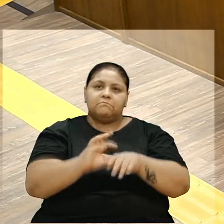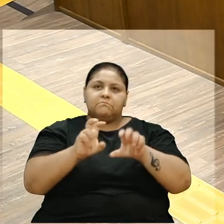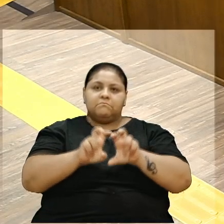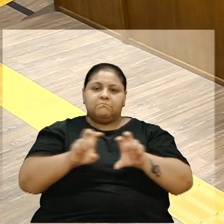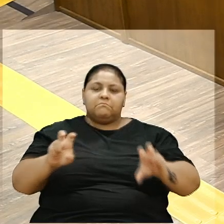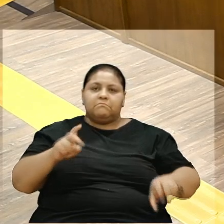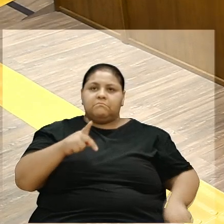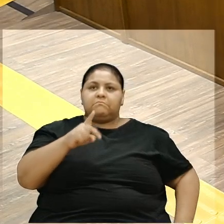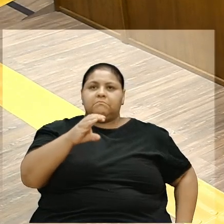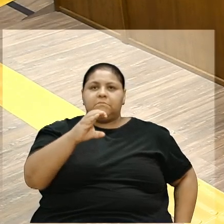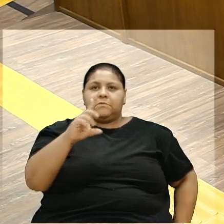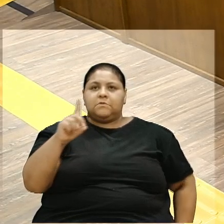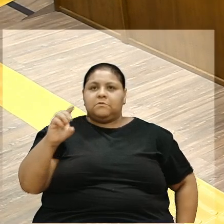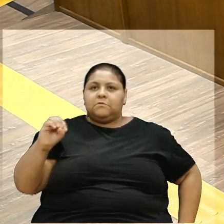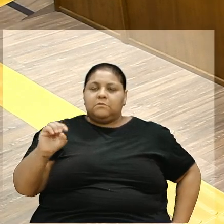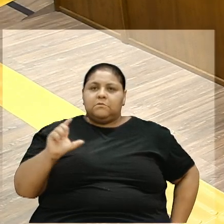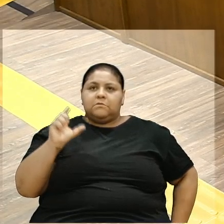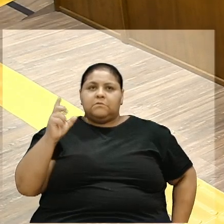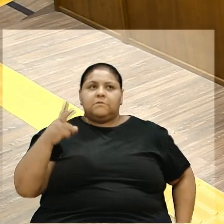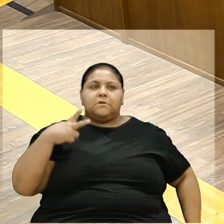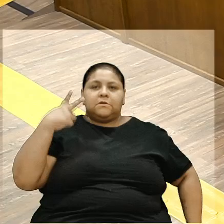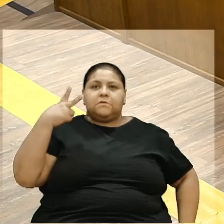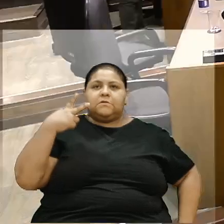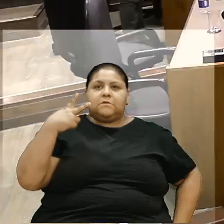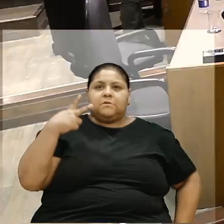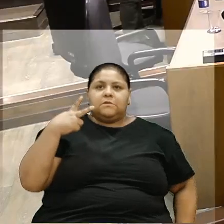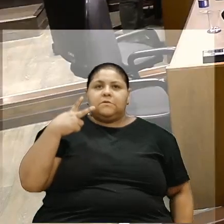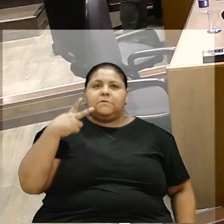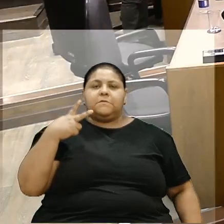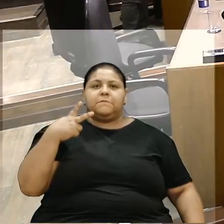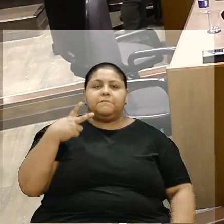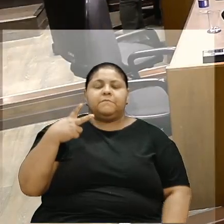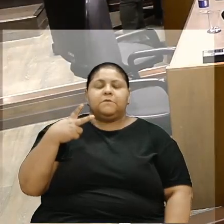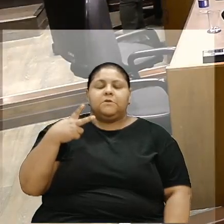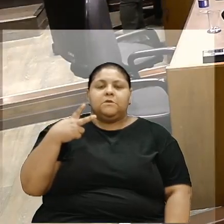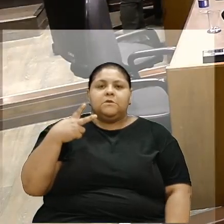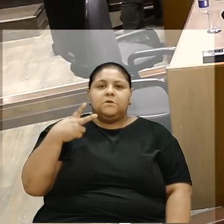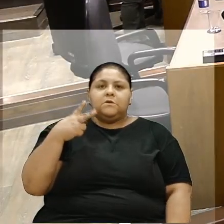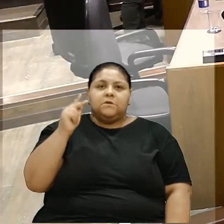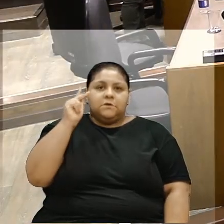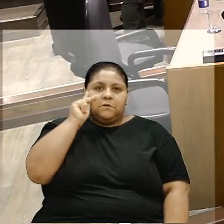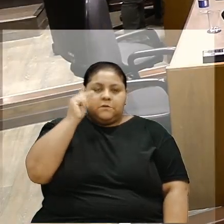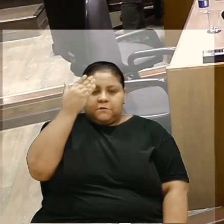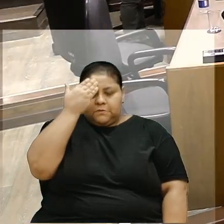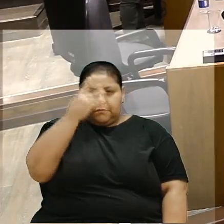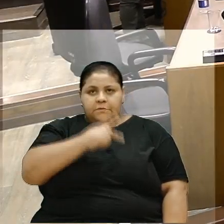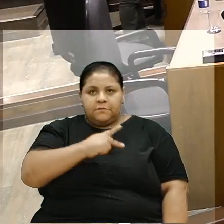PCdoB, com a palavra, vereador Cláudio Libardi. Muito obrigado, presidente.